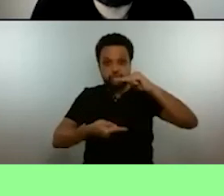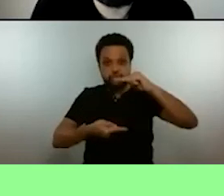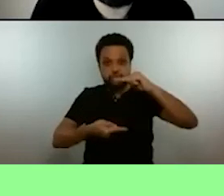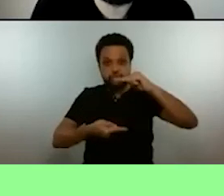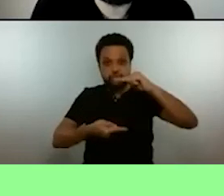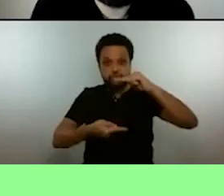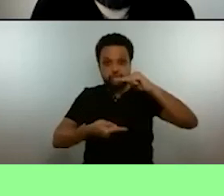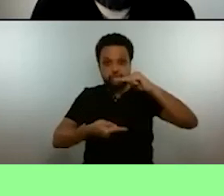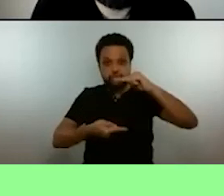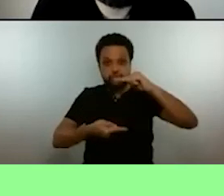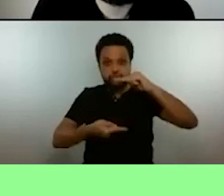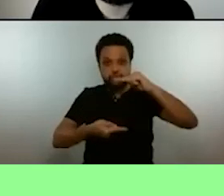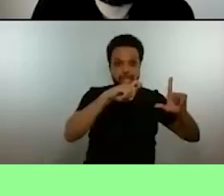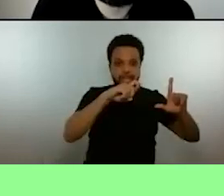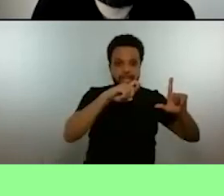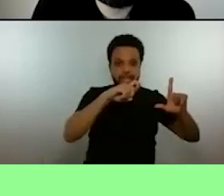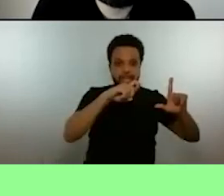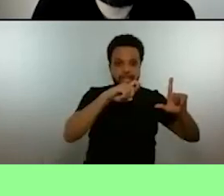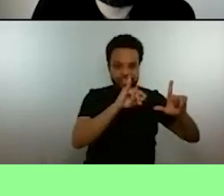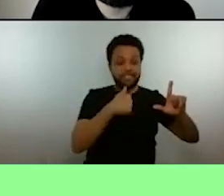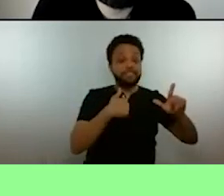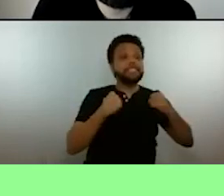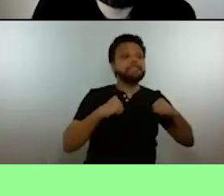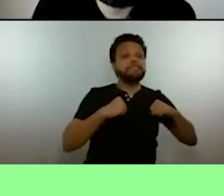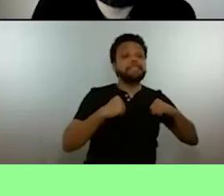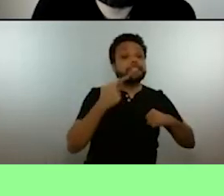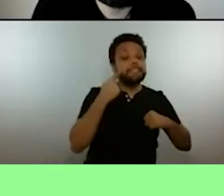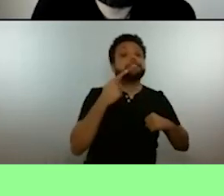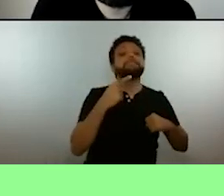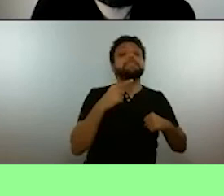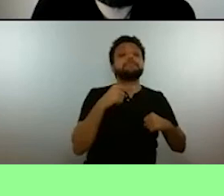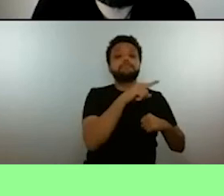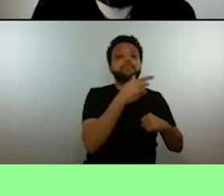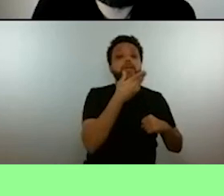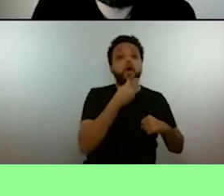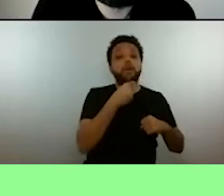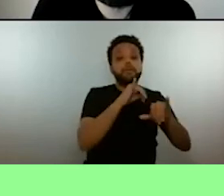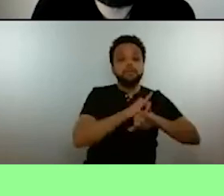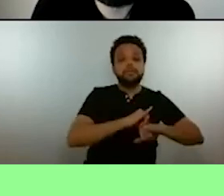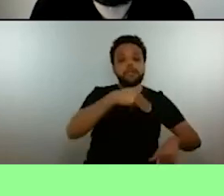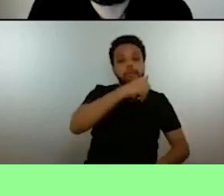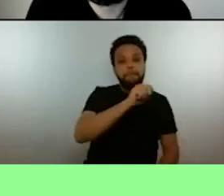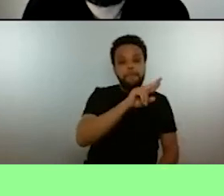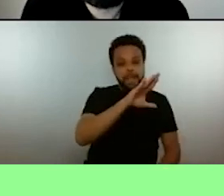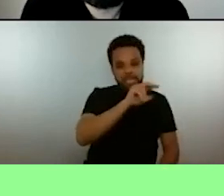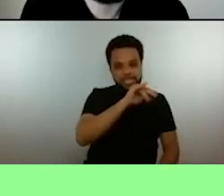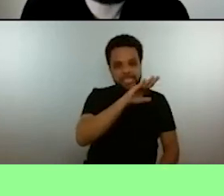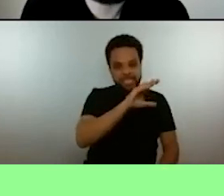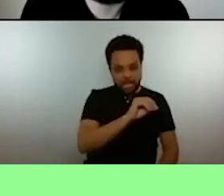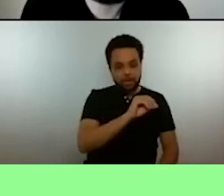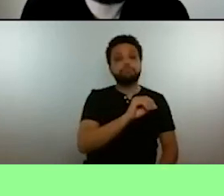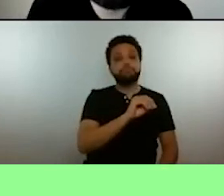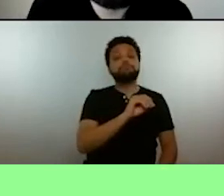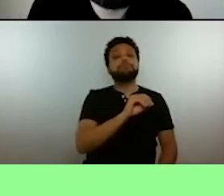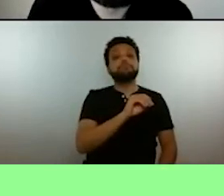Marcelo Salles, onde a gente ia fazer um talk sobre cultura da acessibilidade. E aí eu tentei fazer também um